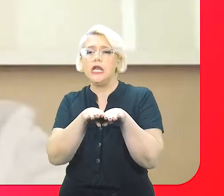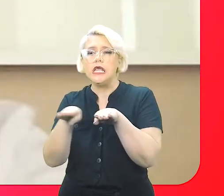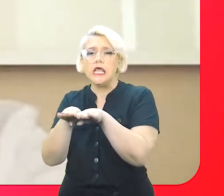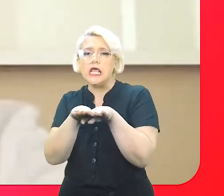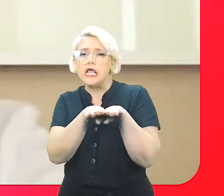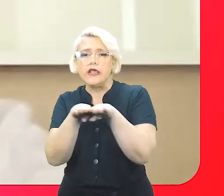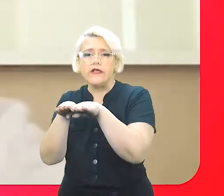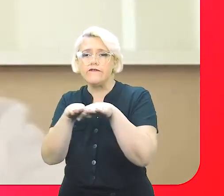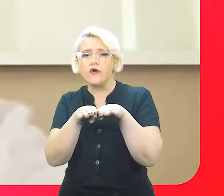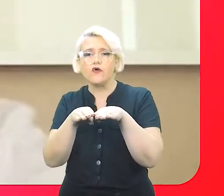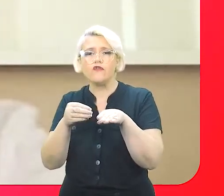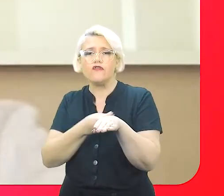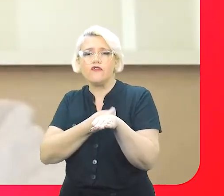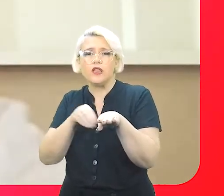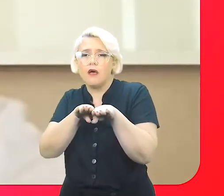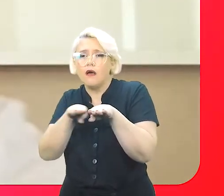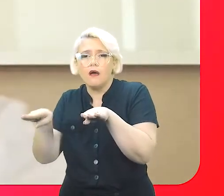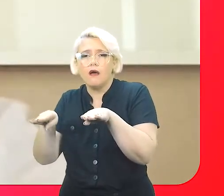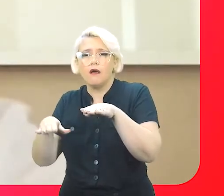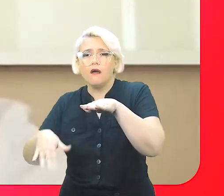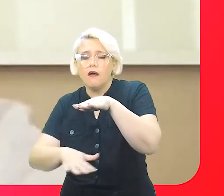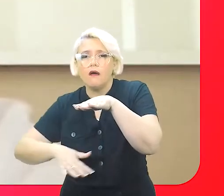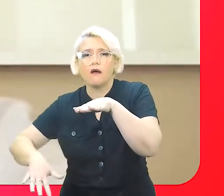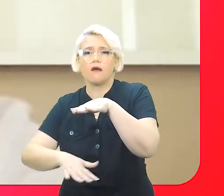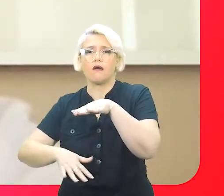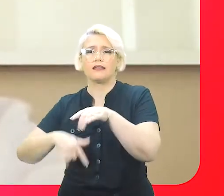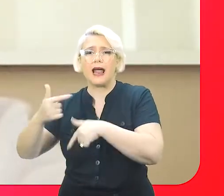de vida, de trabalho,